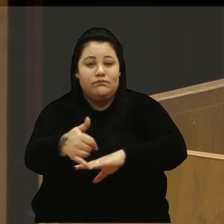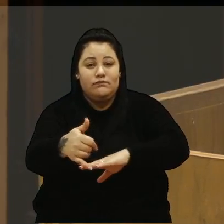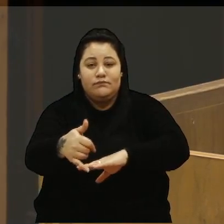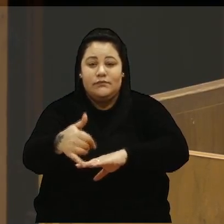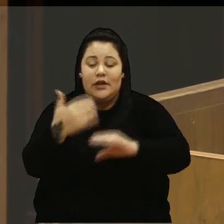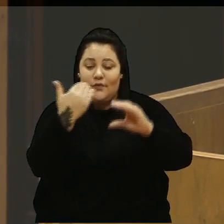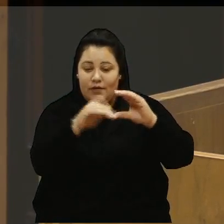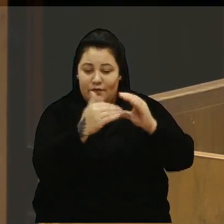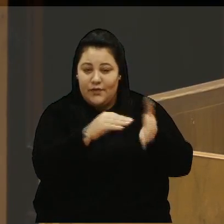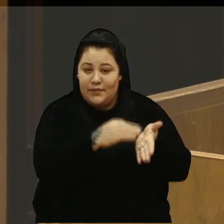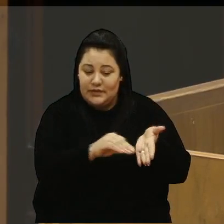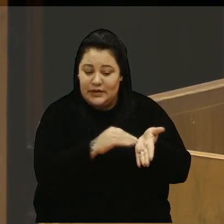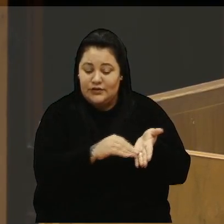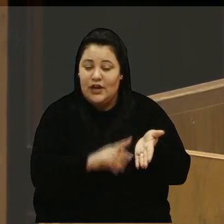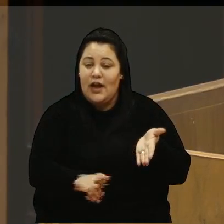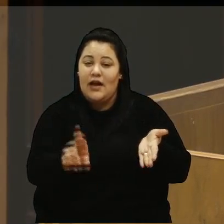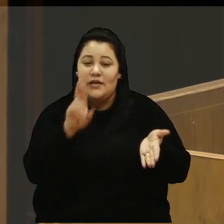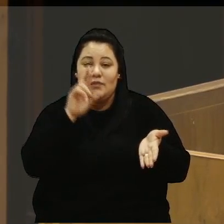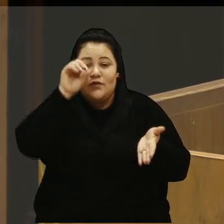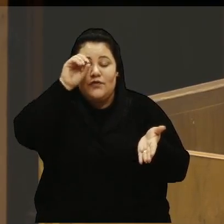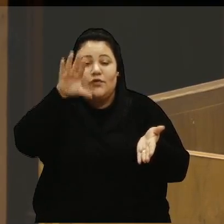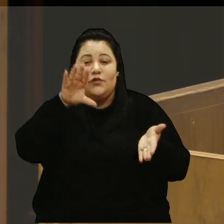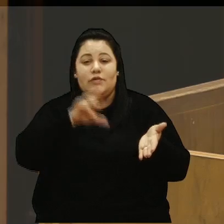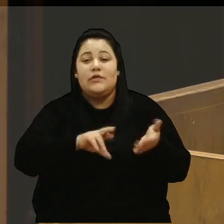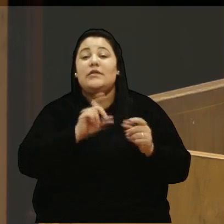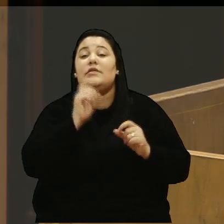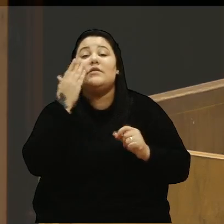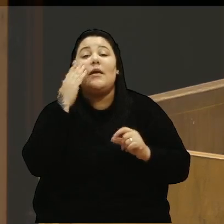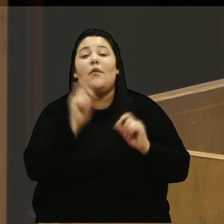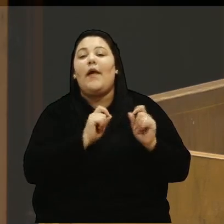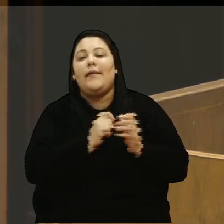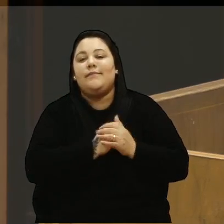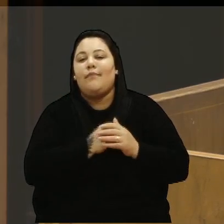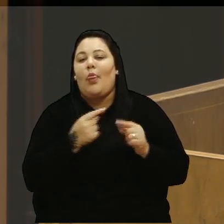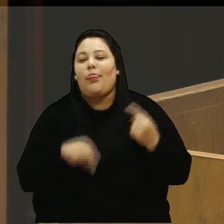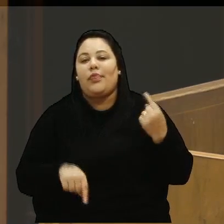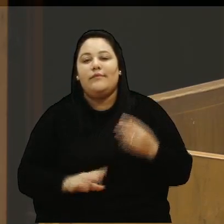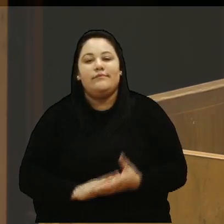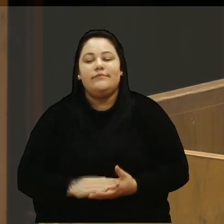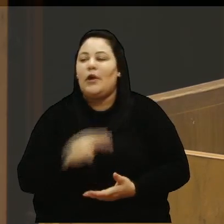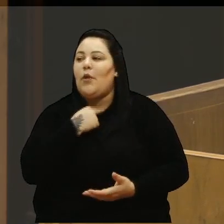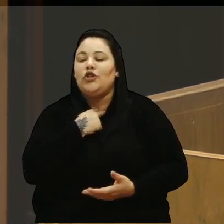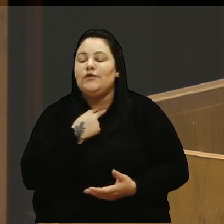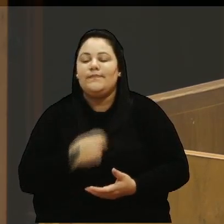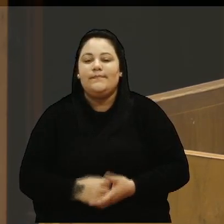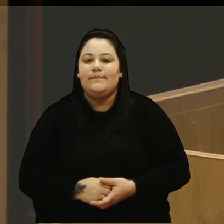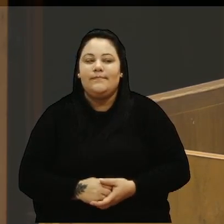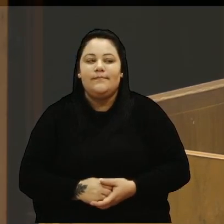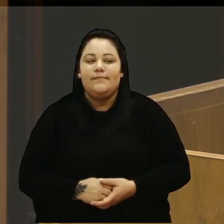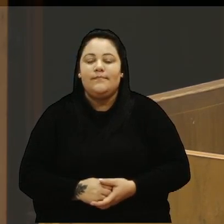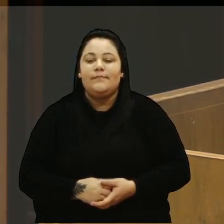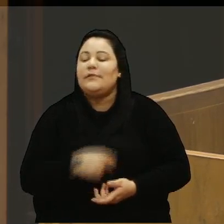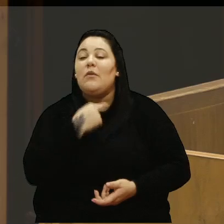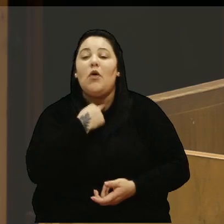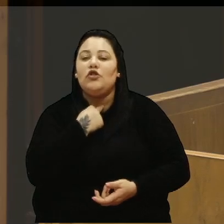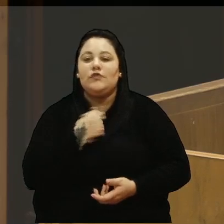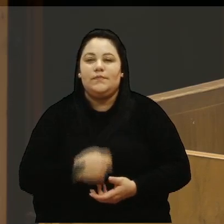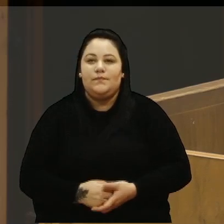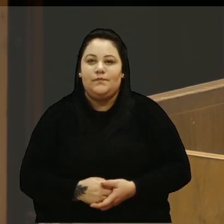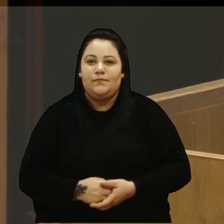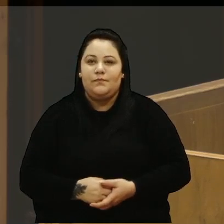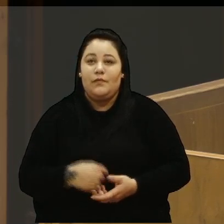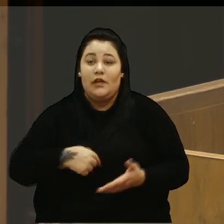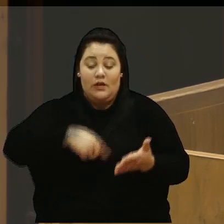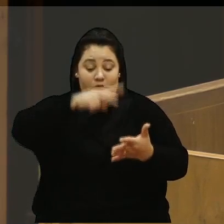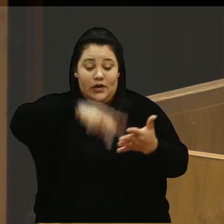para ele e a resposta do secretário é a seguinte: não dá. Não dá. E aqui eu vou ler até a última